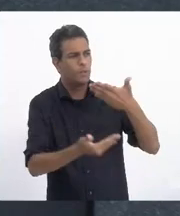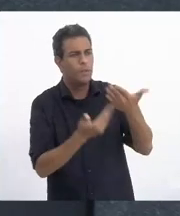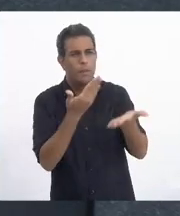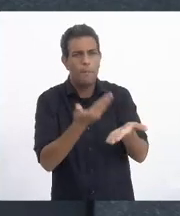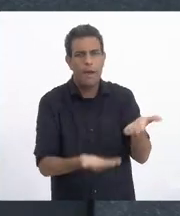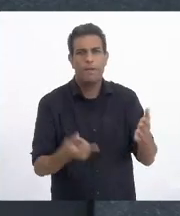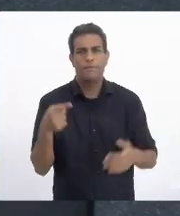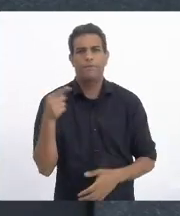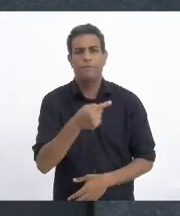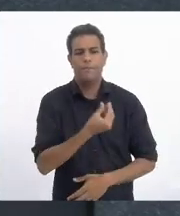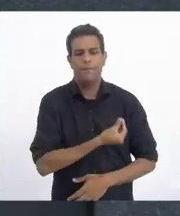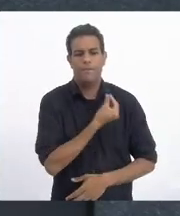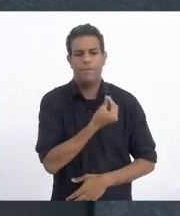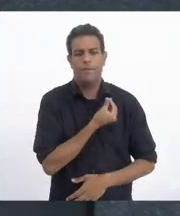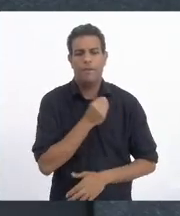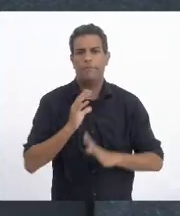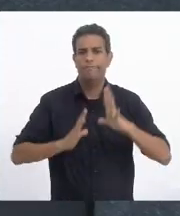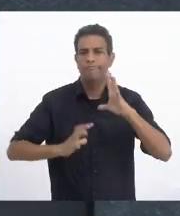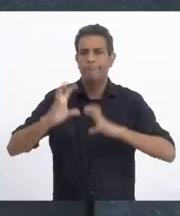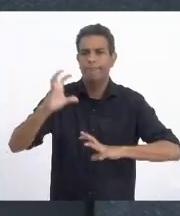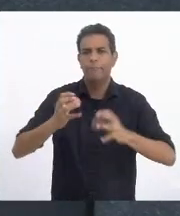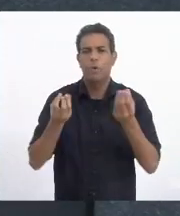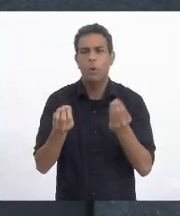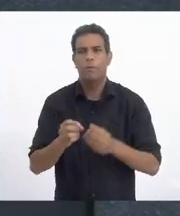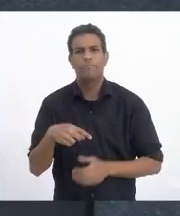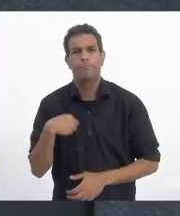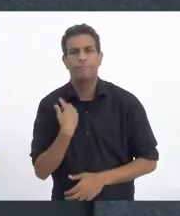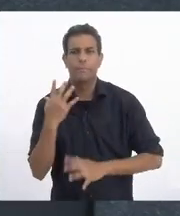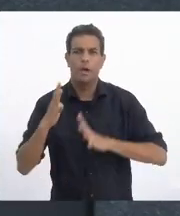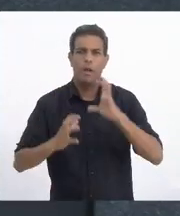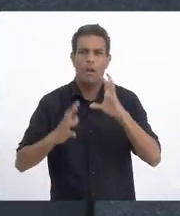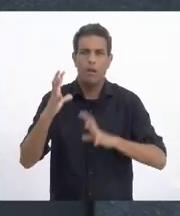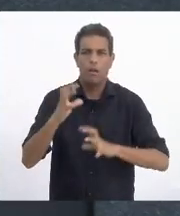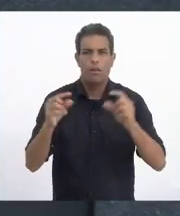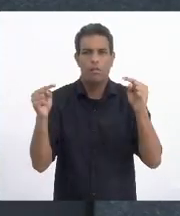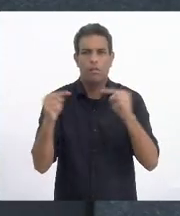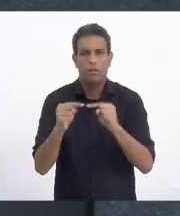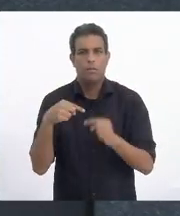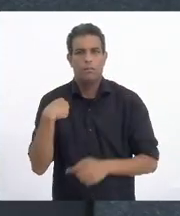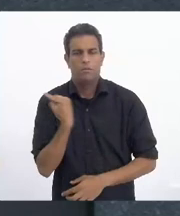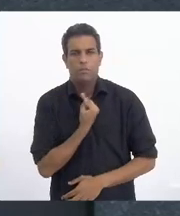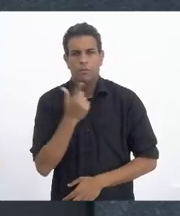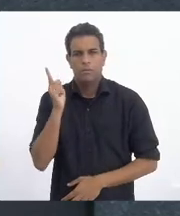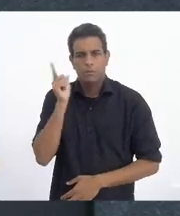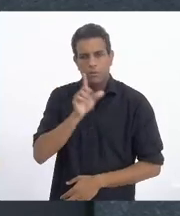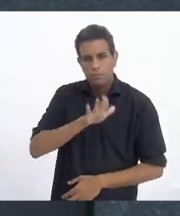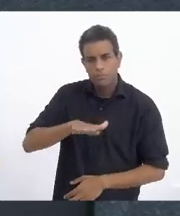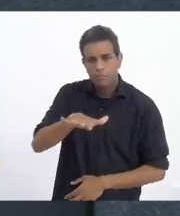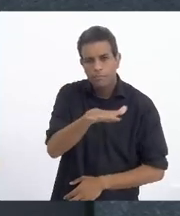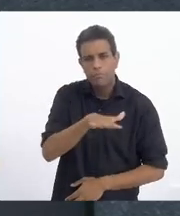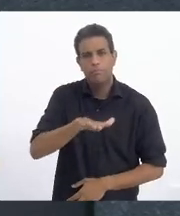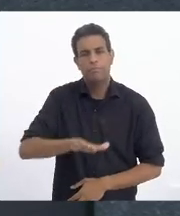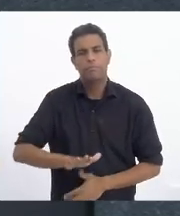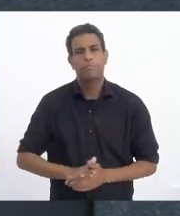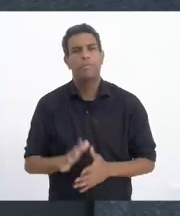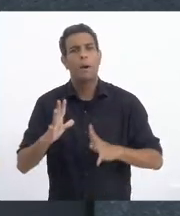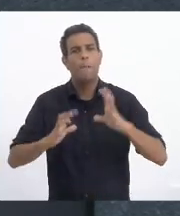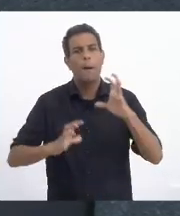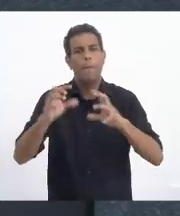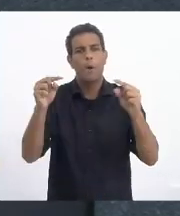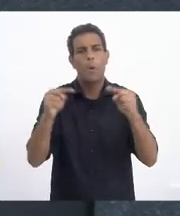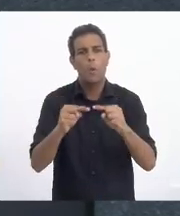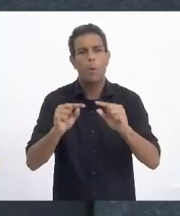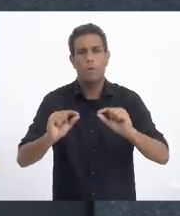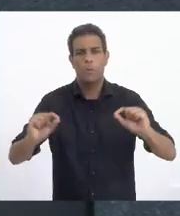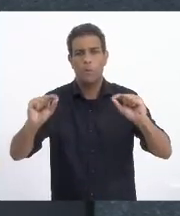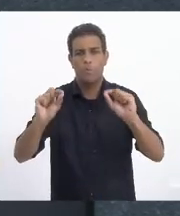perdidas. Vivemos uma guerra, Senhor. Uma guerra urbana no estado do Rio de Janeiro. Uma guerra urbana